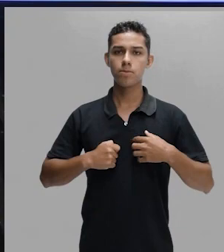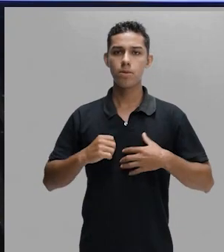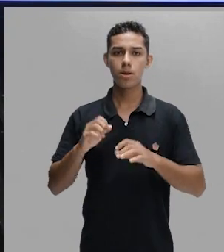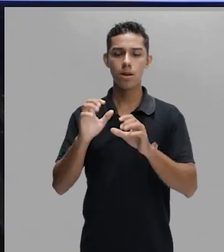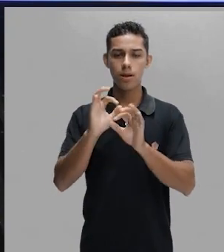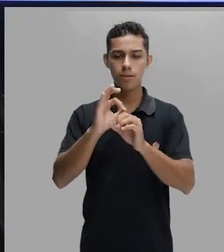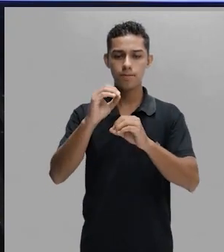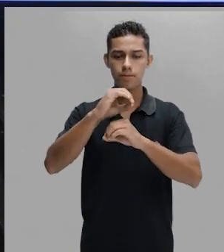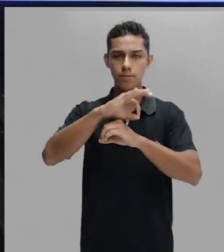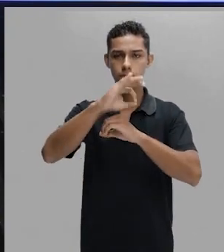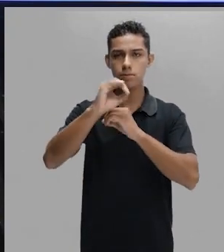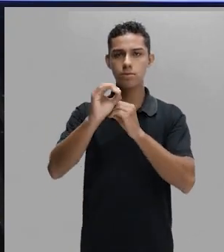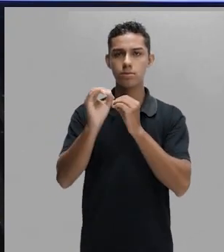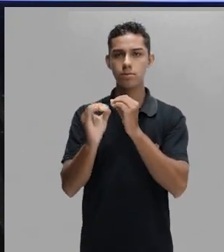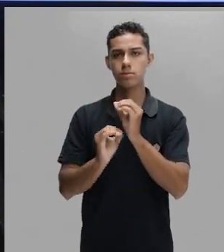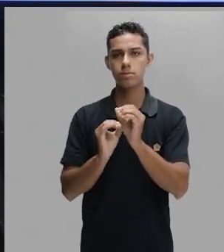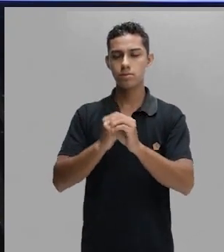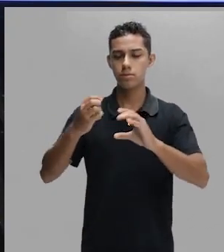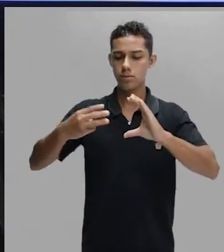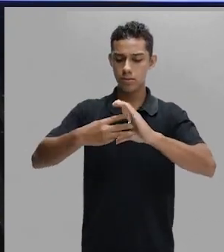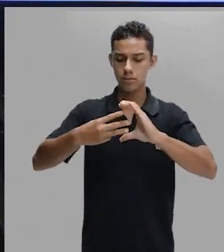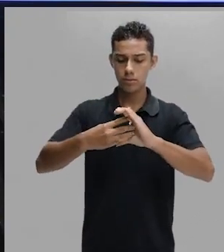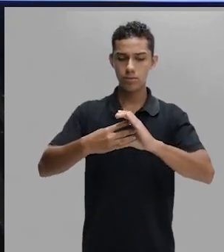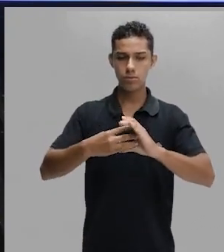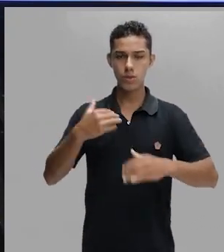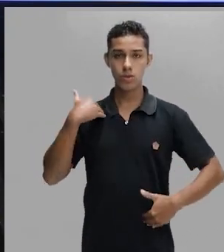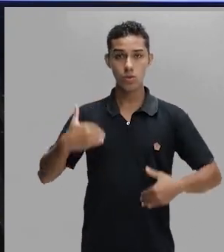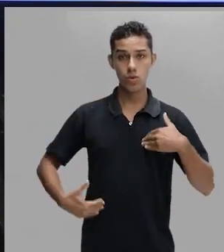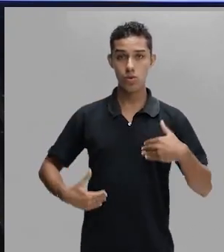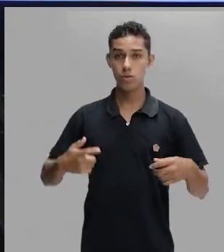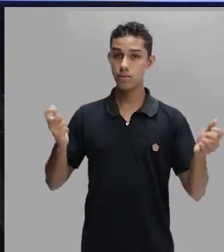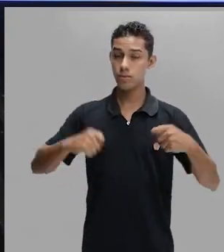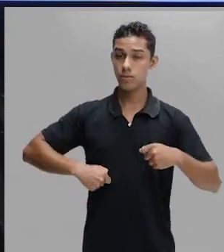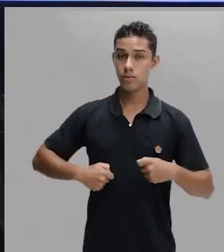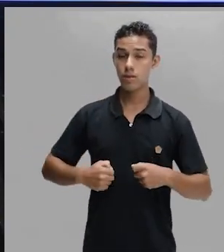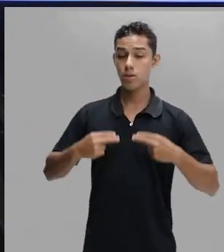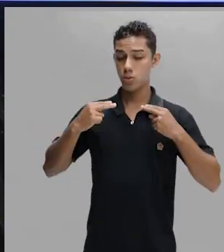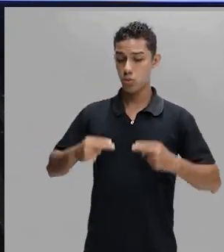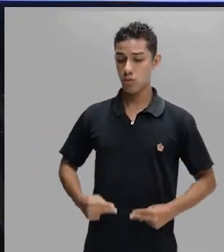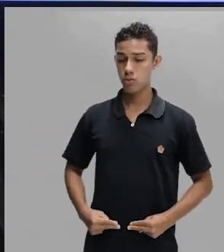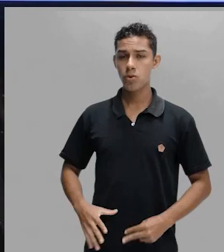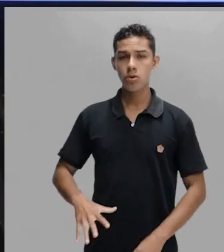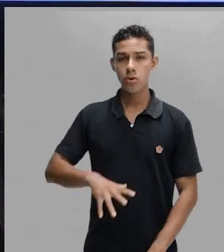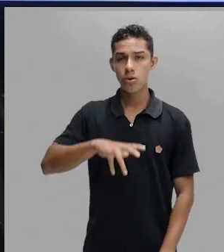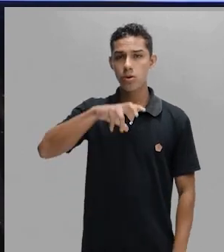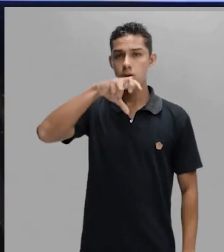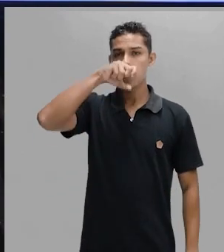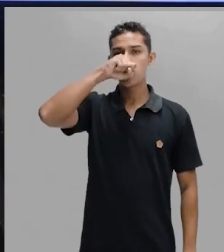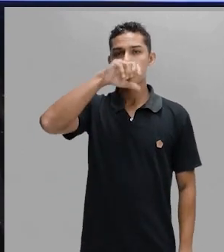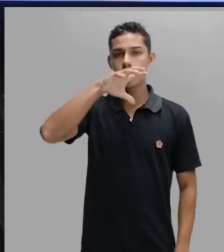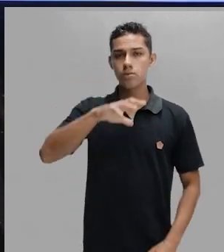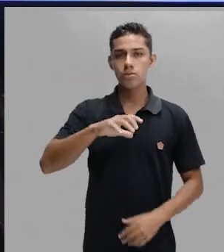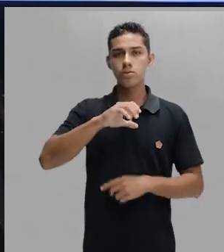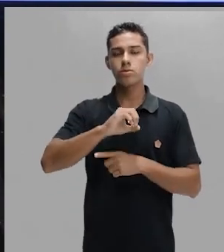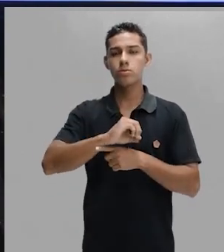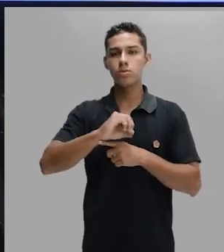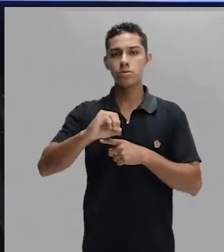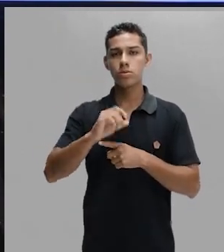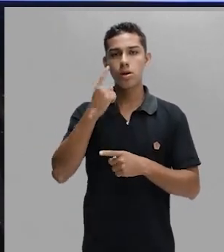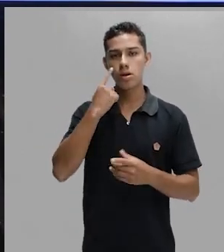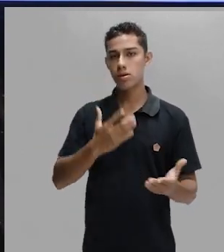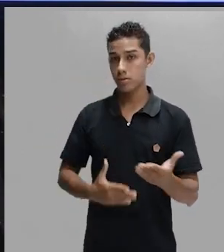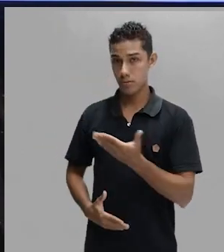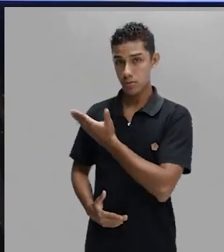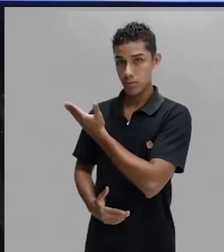que nutrientes e oxigênio. Então, percebam, para que eu tenha um simples gesto motor como esse aqui que eu estou tendo